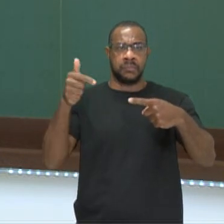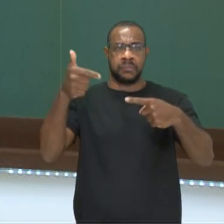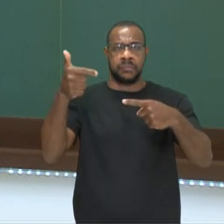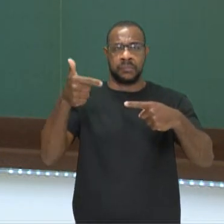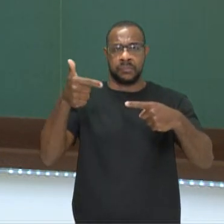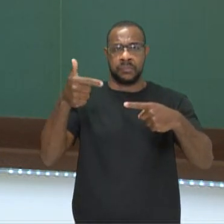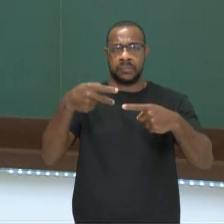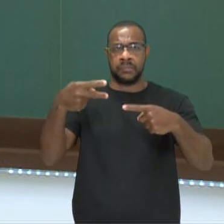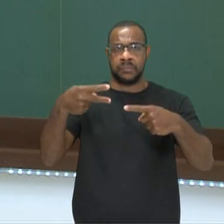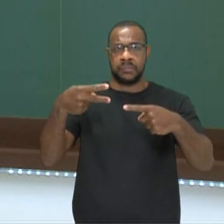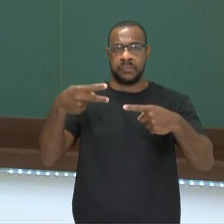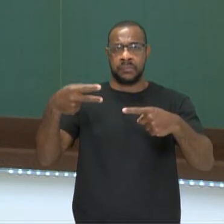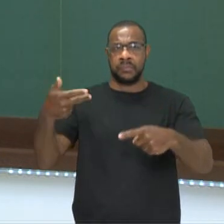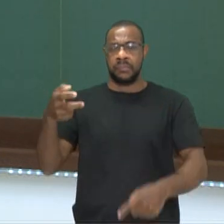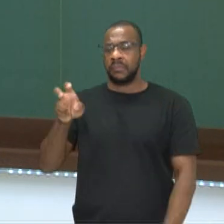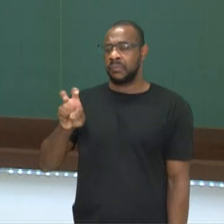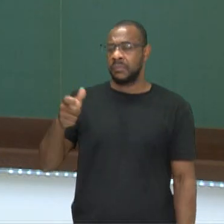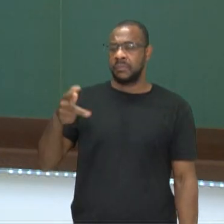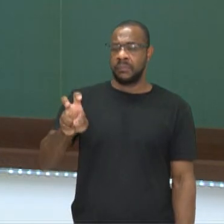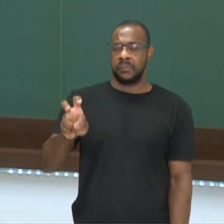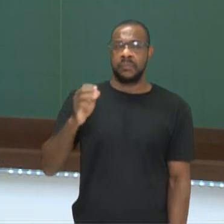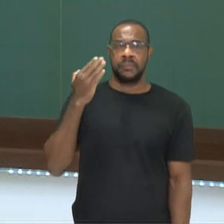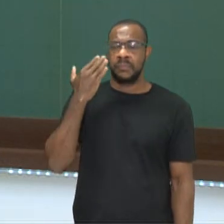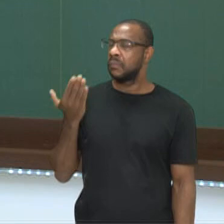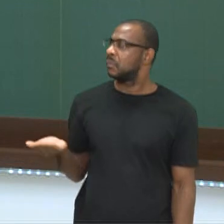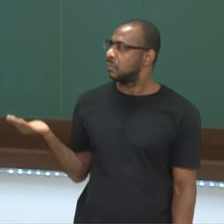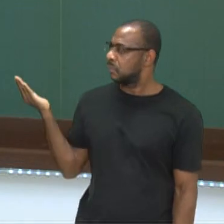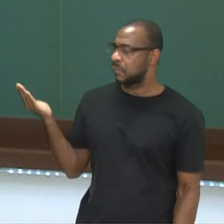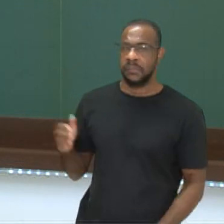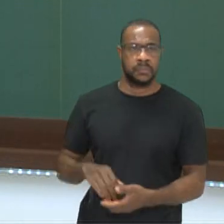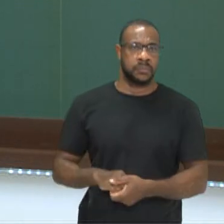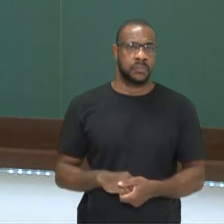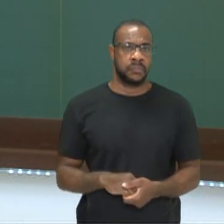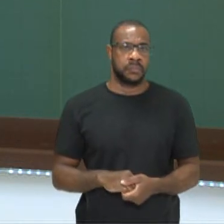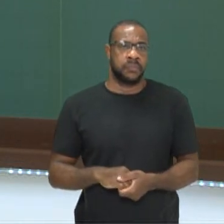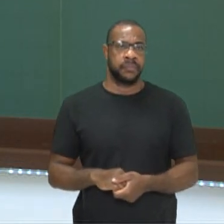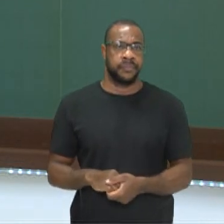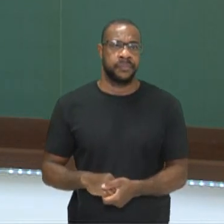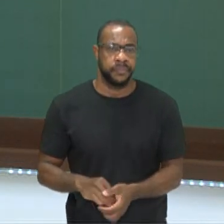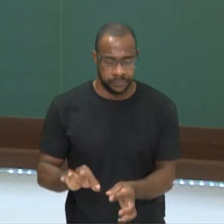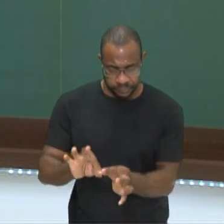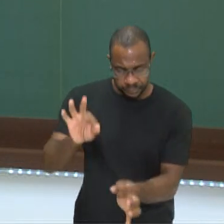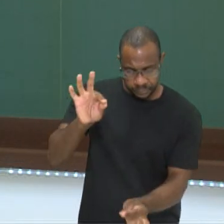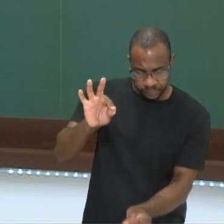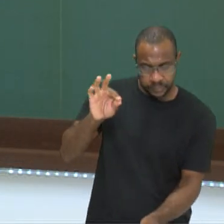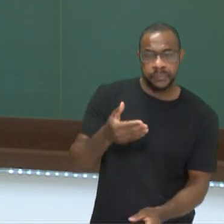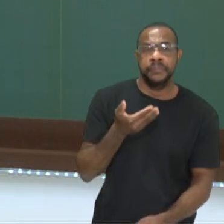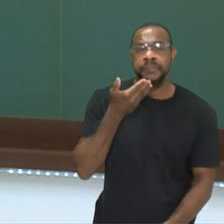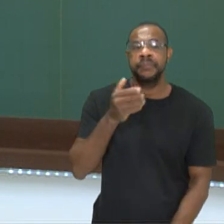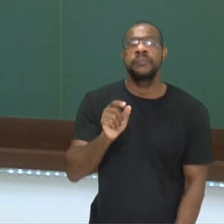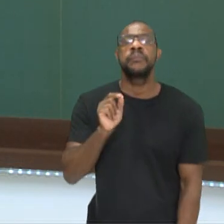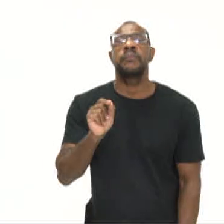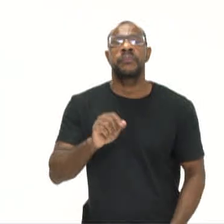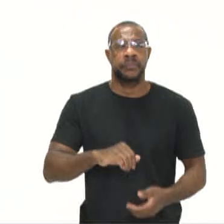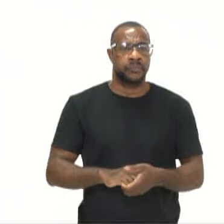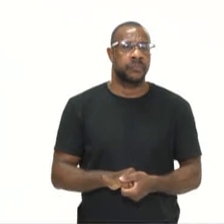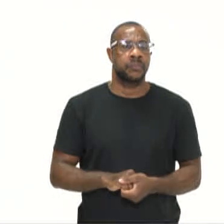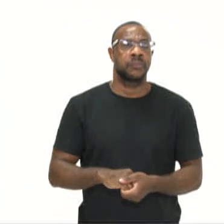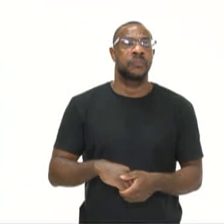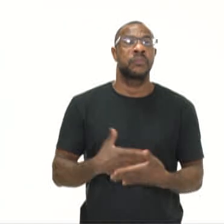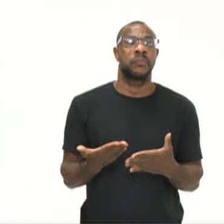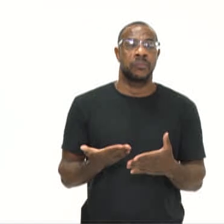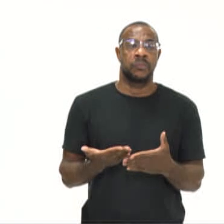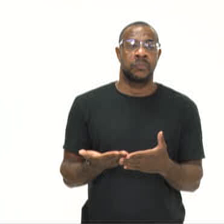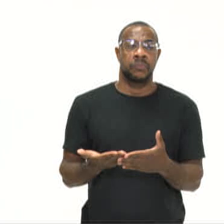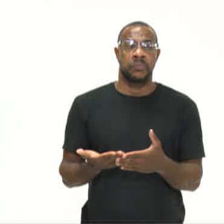gravidade, vezes o tempo ao quadrado, igual a 25, que é a altura do chão. Então, o que ele está pedindo? Qual a